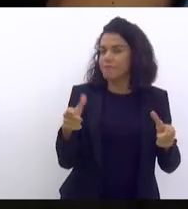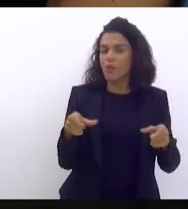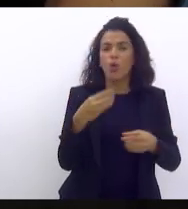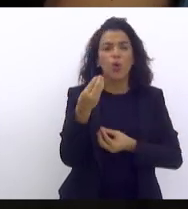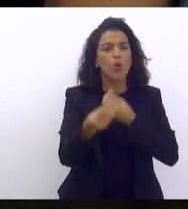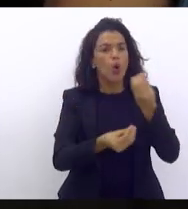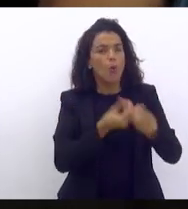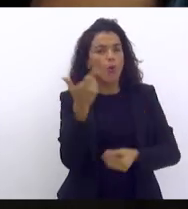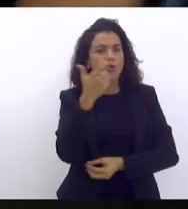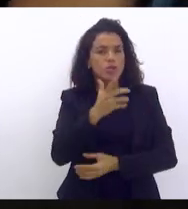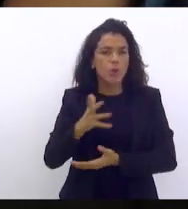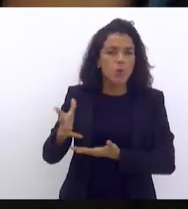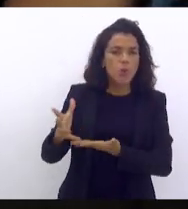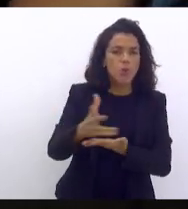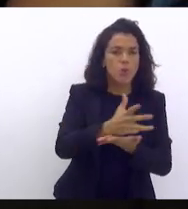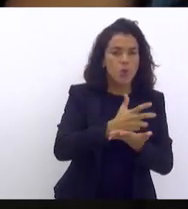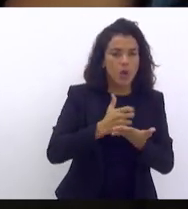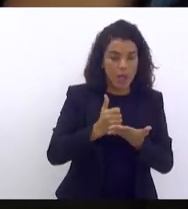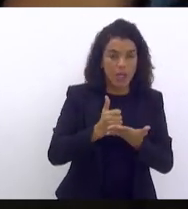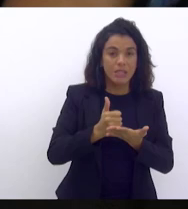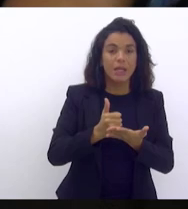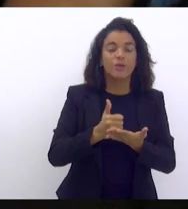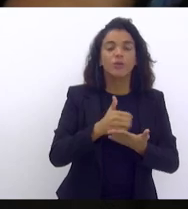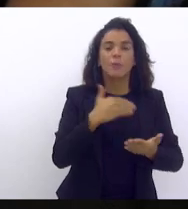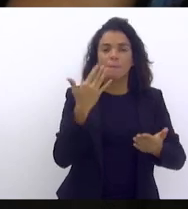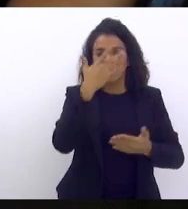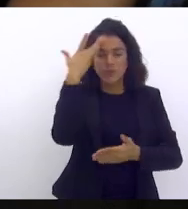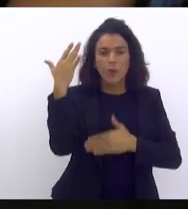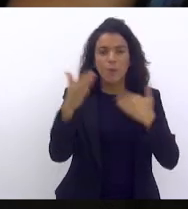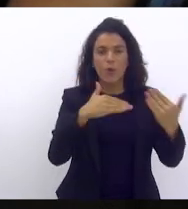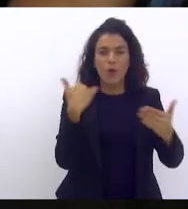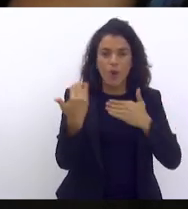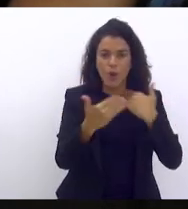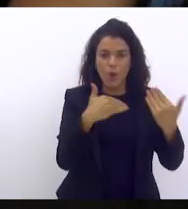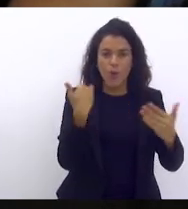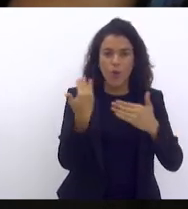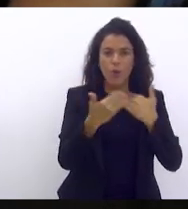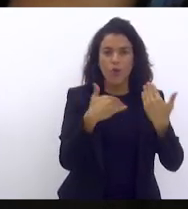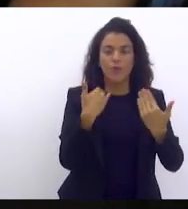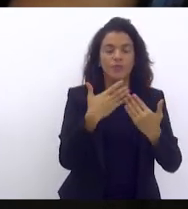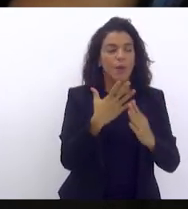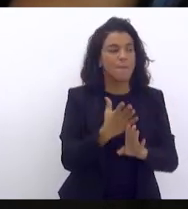chegou a essa estatística? Nós pegamos dados de óbitos oficiais desde